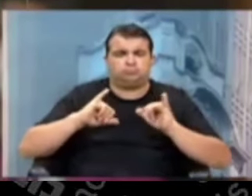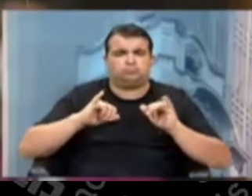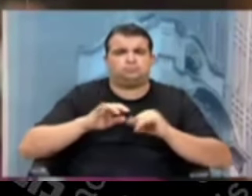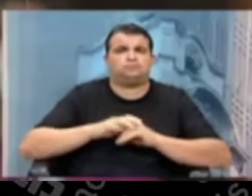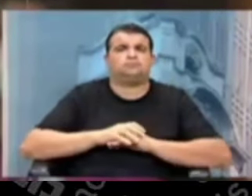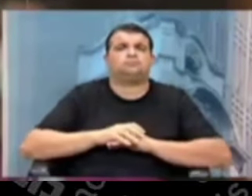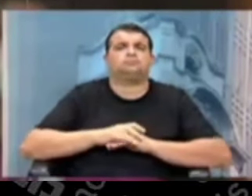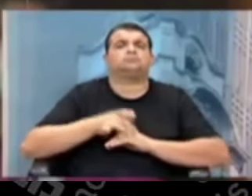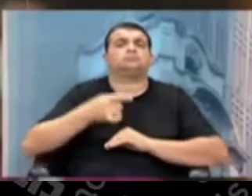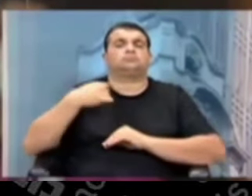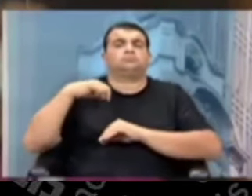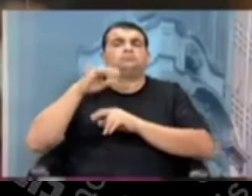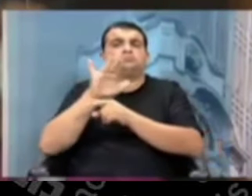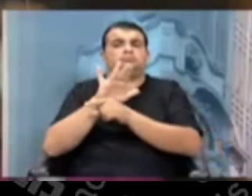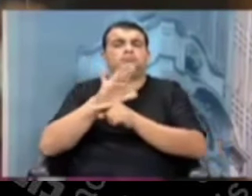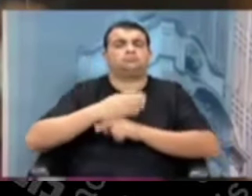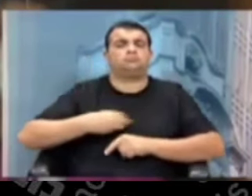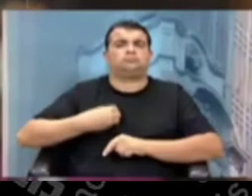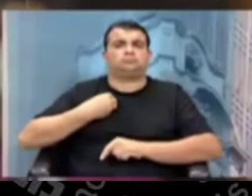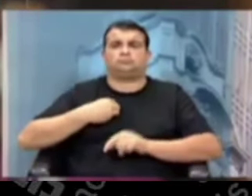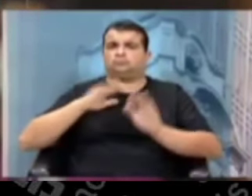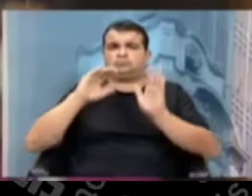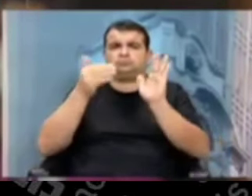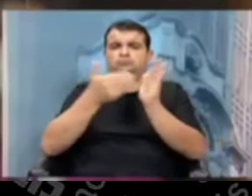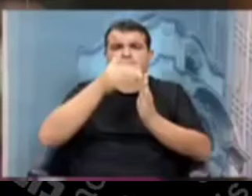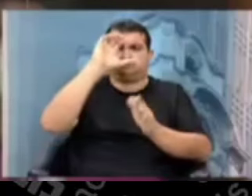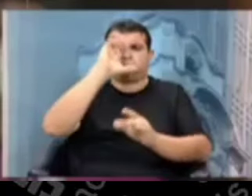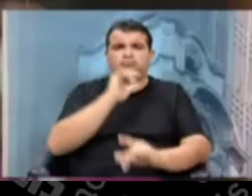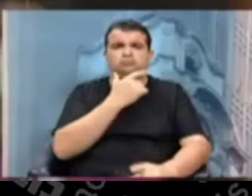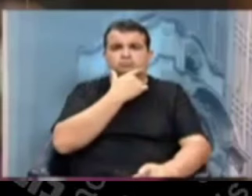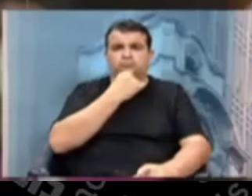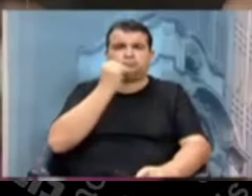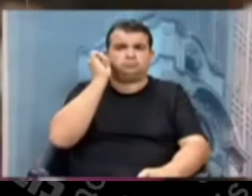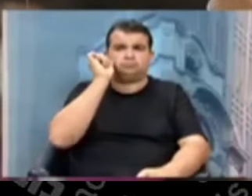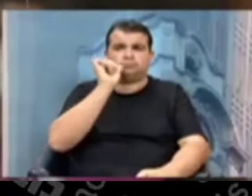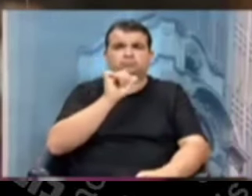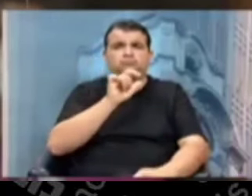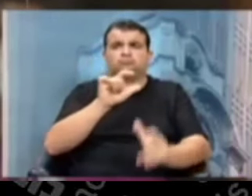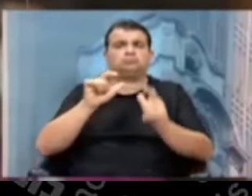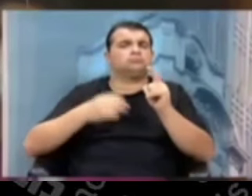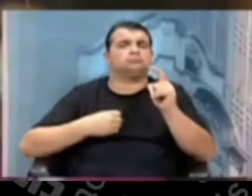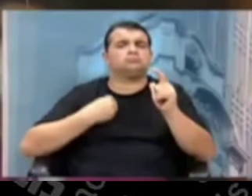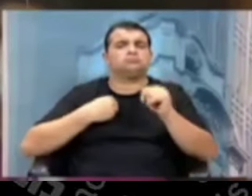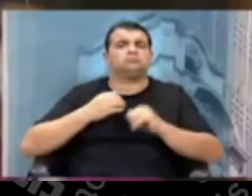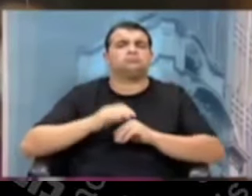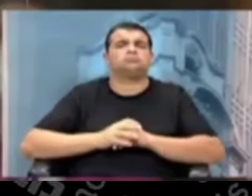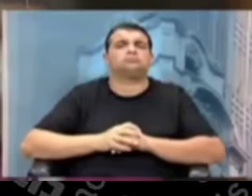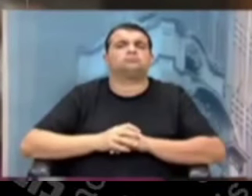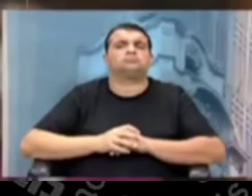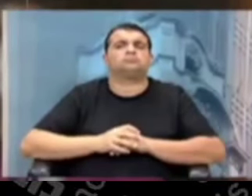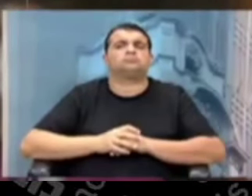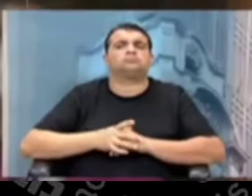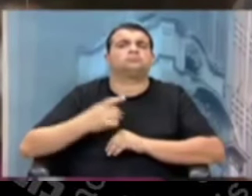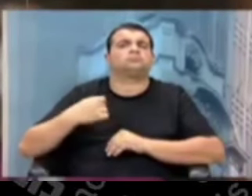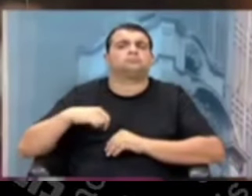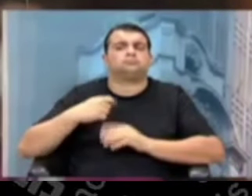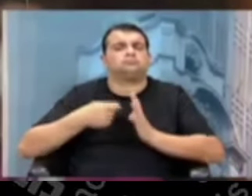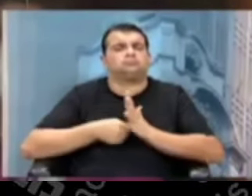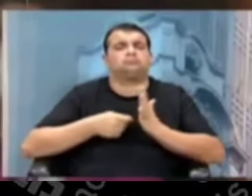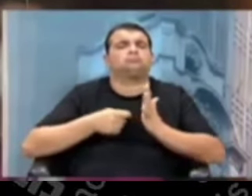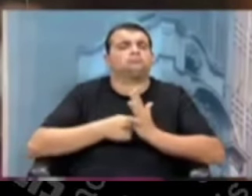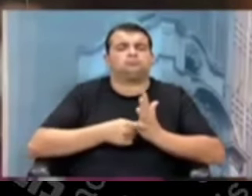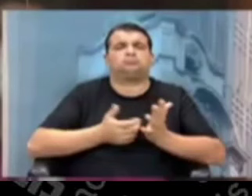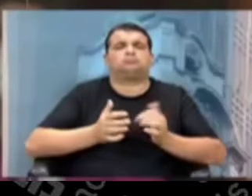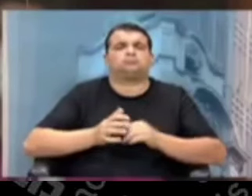e nós temos que defender a vida de todos os cidadãos e cidadãs onde quer que estejam e nós temos que batalhar